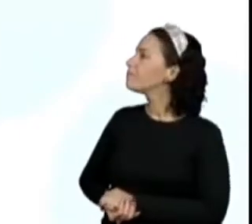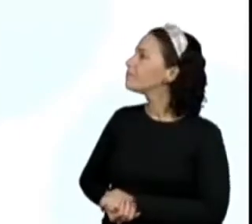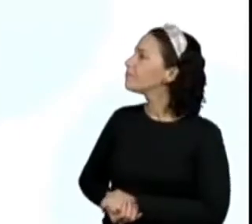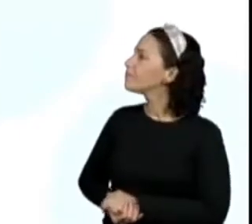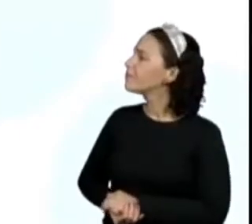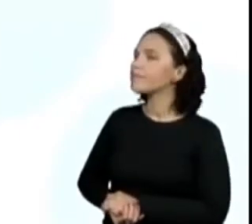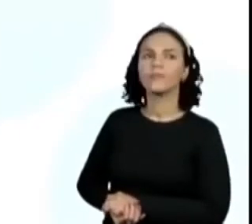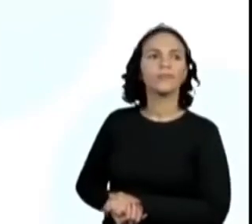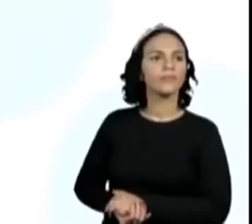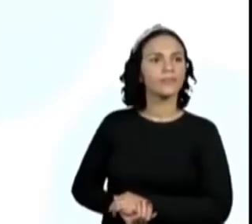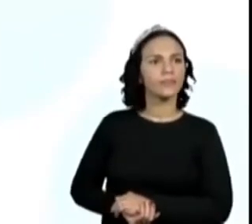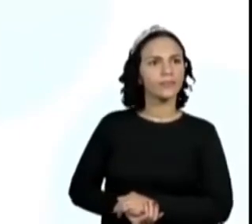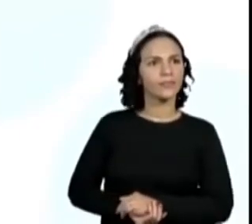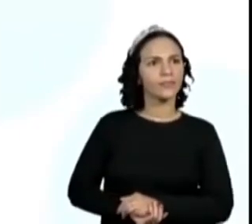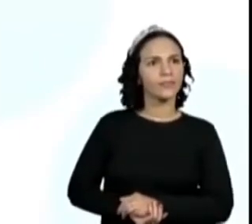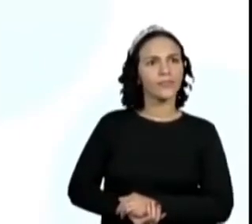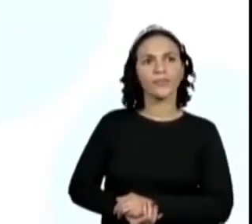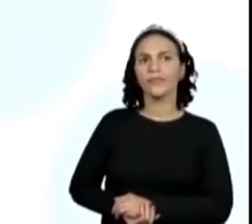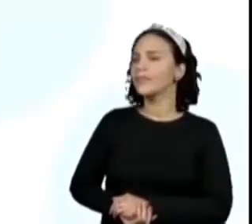nosso tempo, dá tempo.